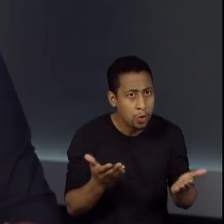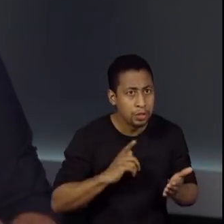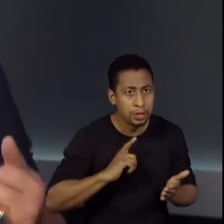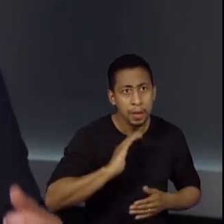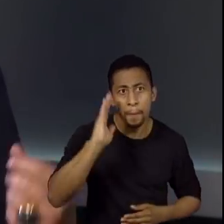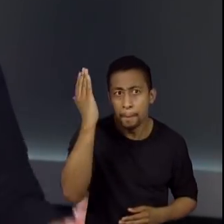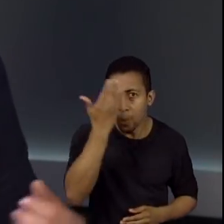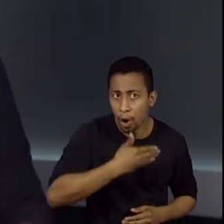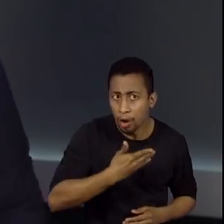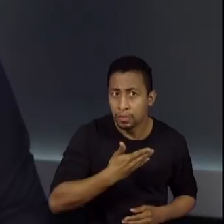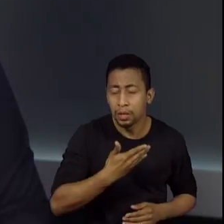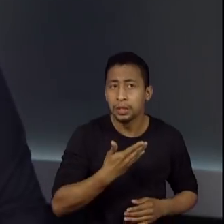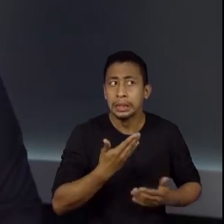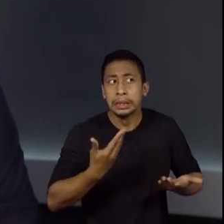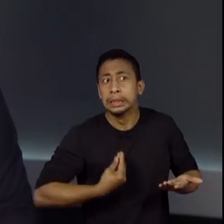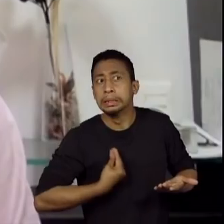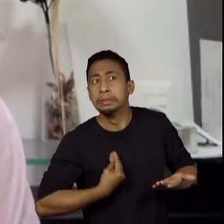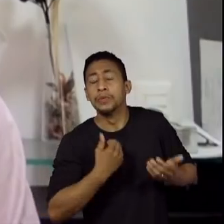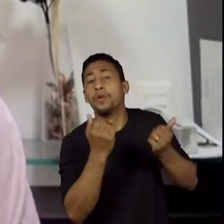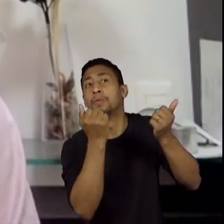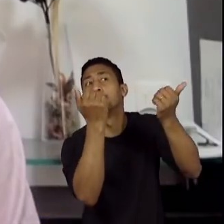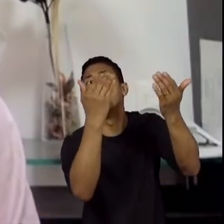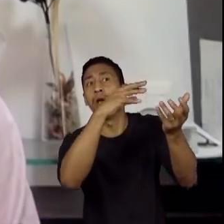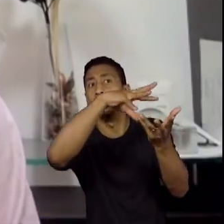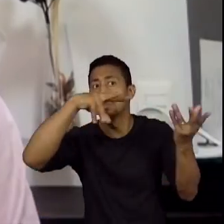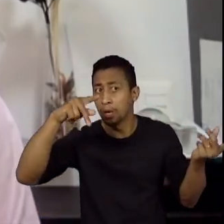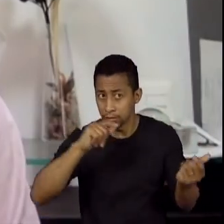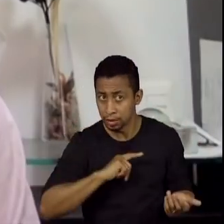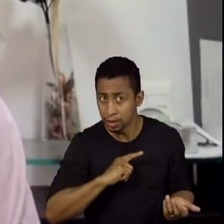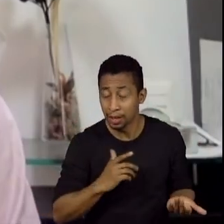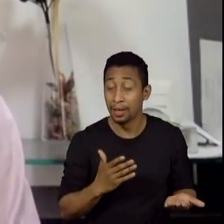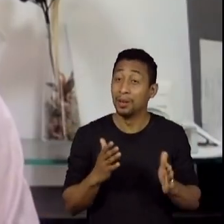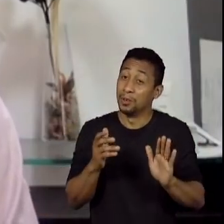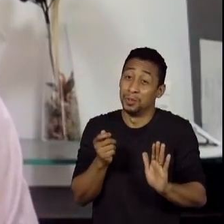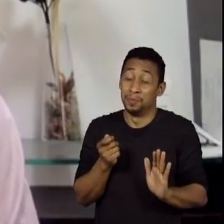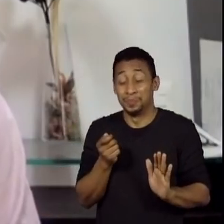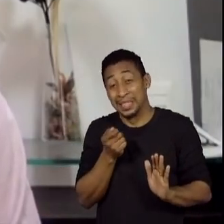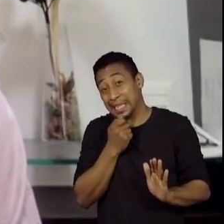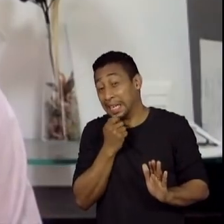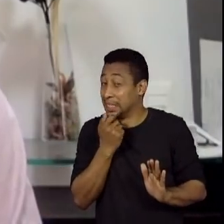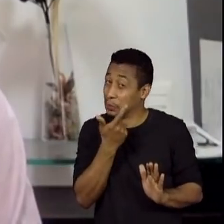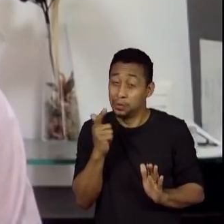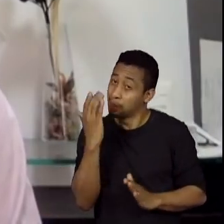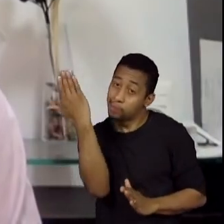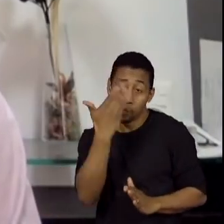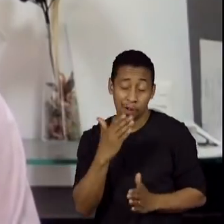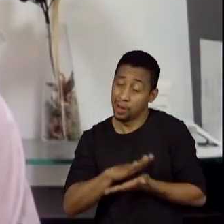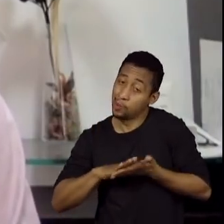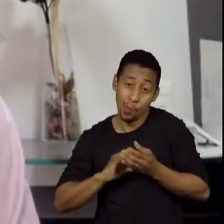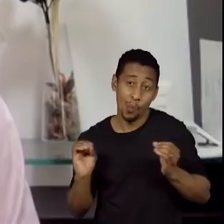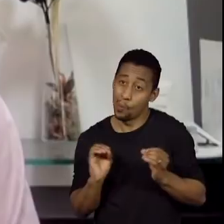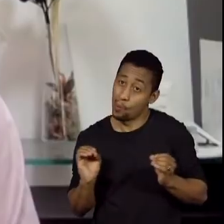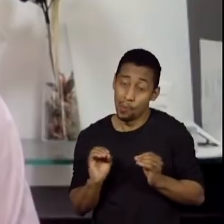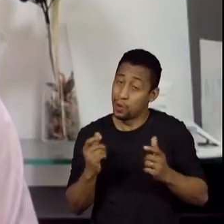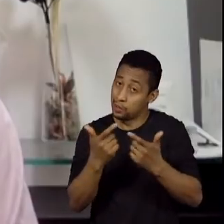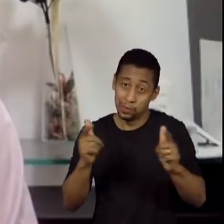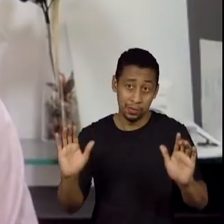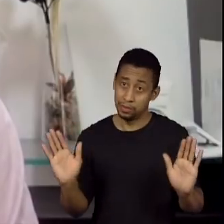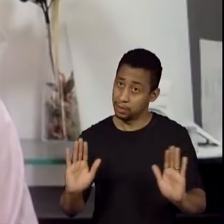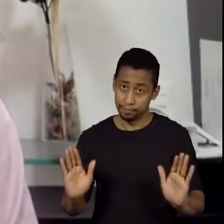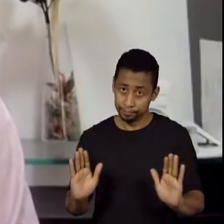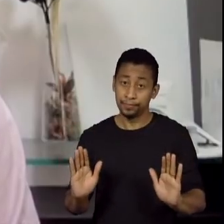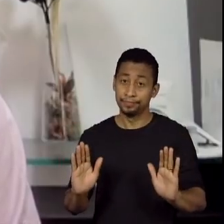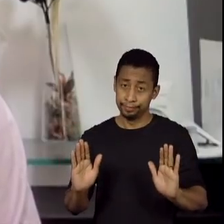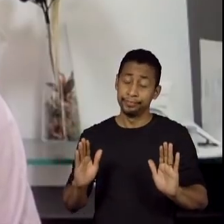incontestável de vida extraterrestre? Não, pelo contrário, não existe nenhuma evidência incontestável de vida